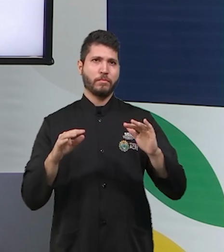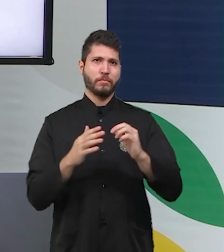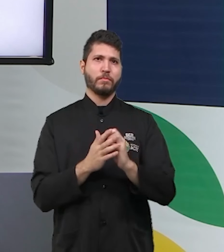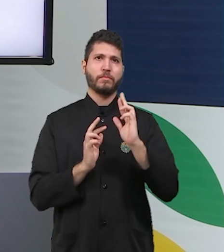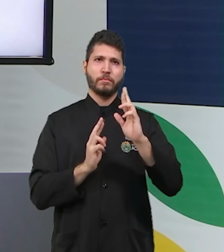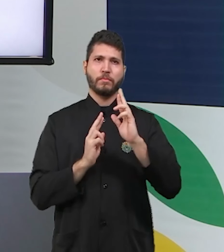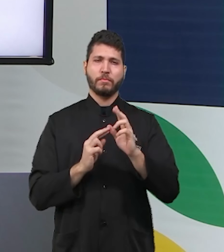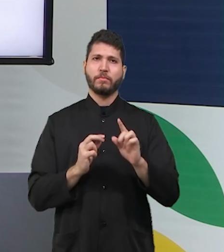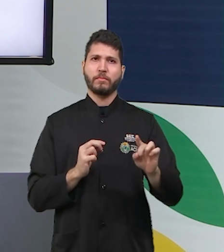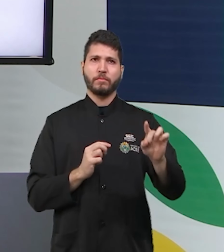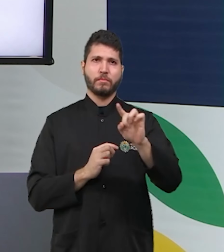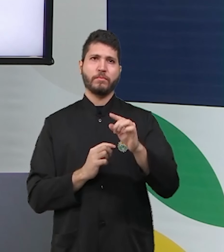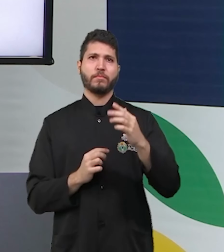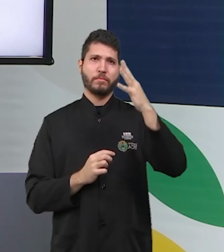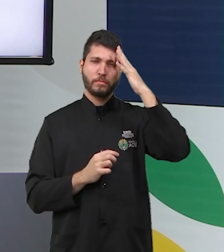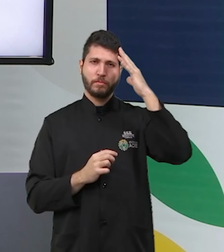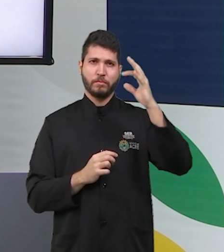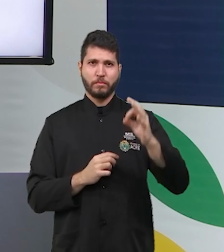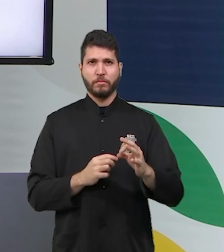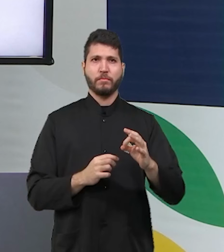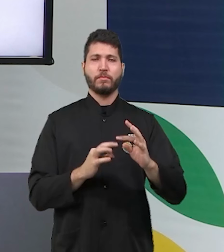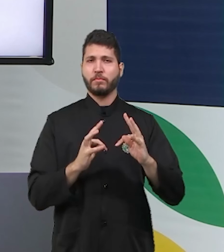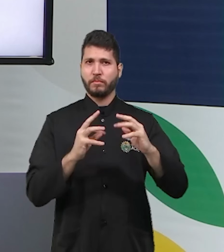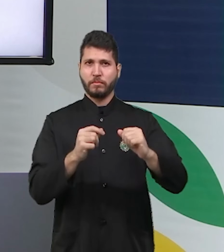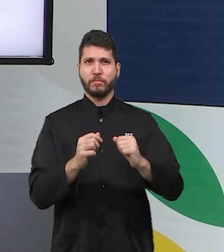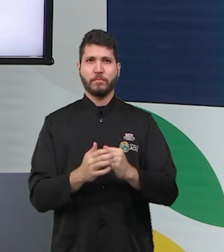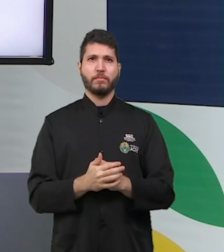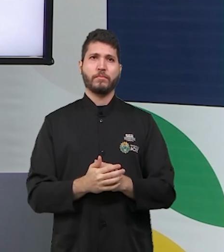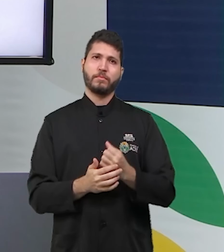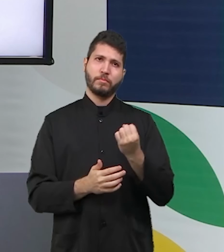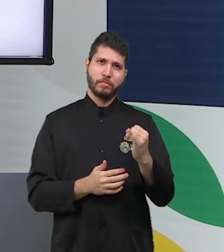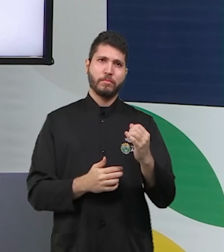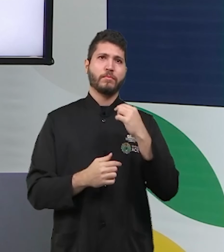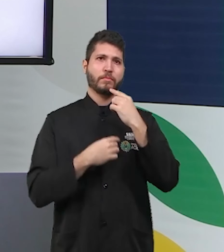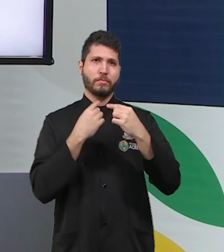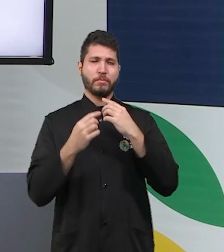Espero que tenham compreendido todo. Qualquer dúvida,